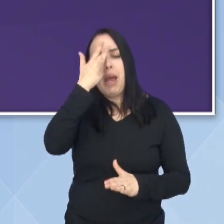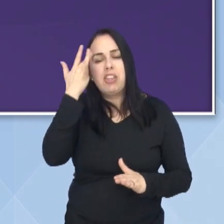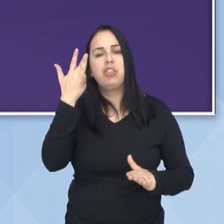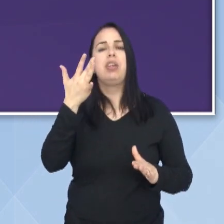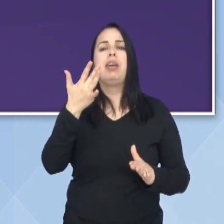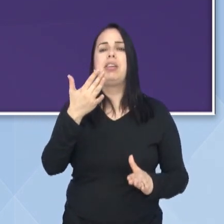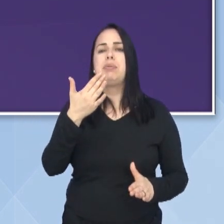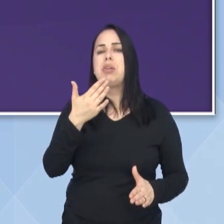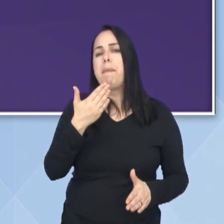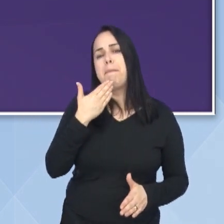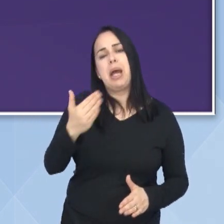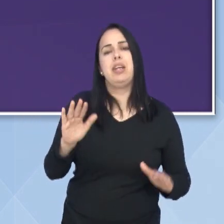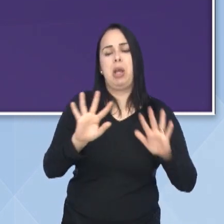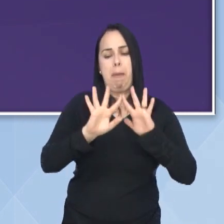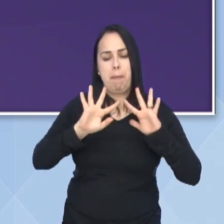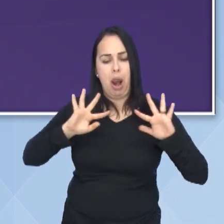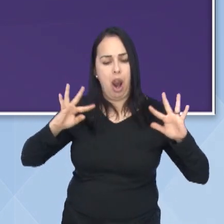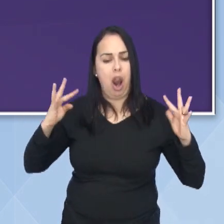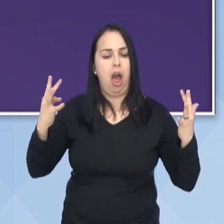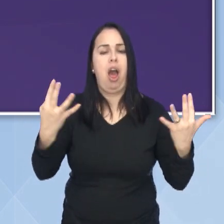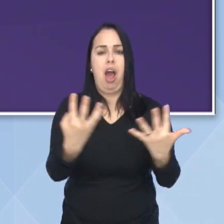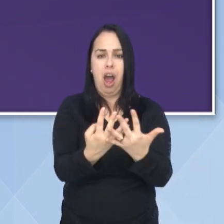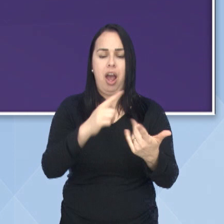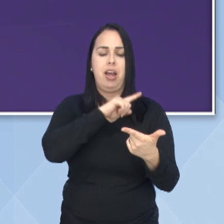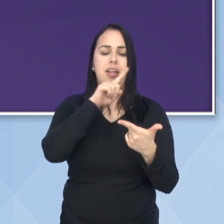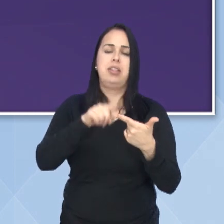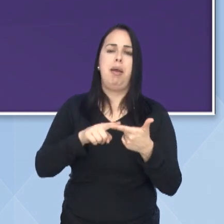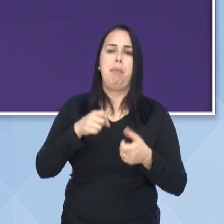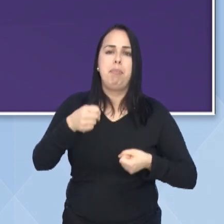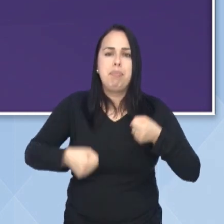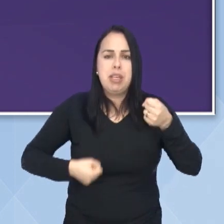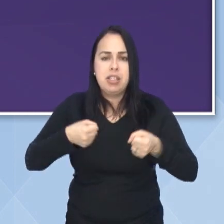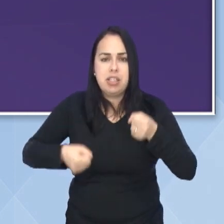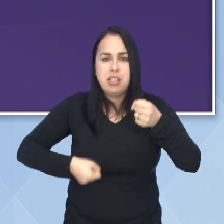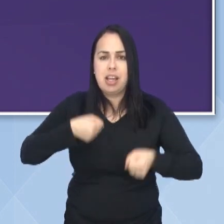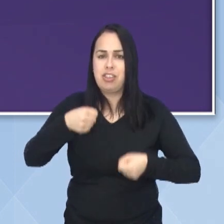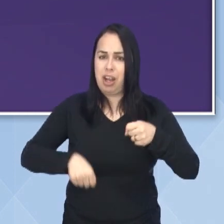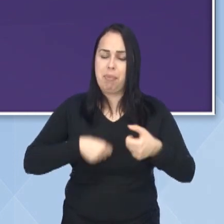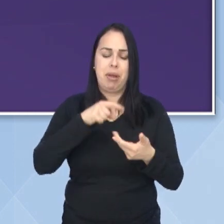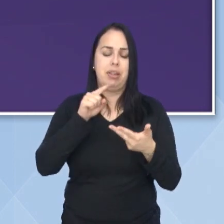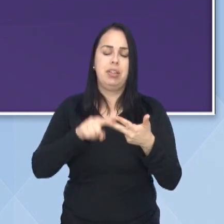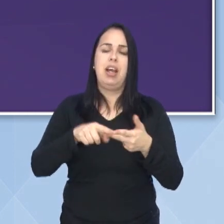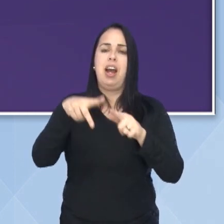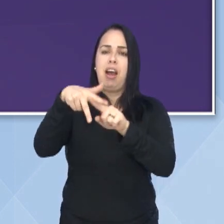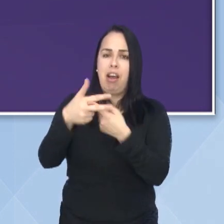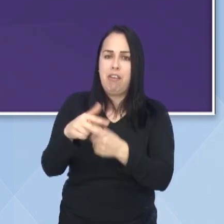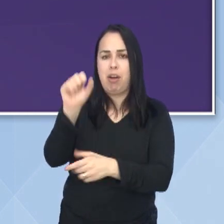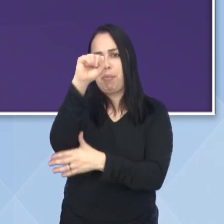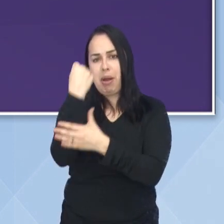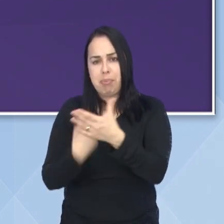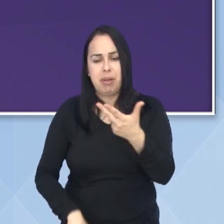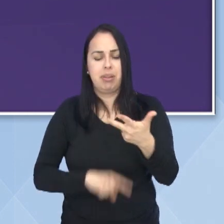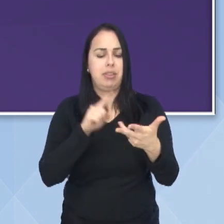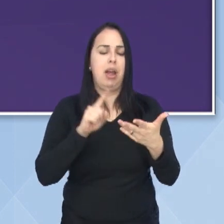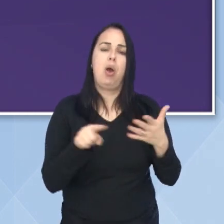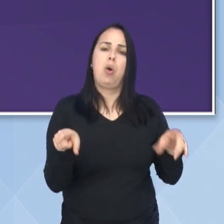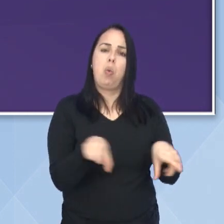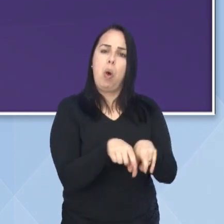do espaço, pista de caminhada, reforma da quadra de basquete, da quadra de futebol